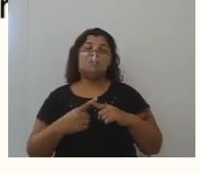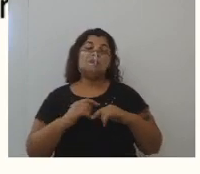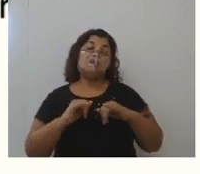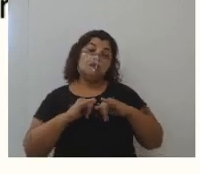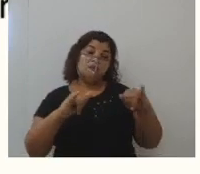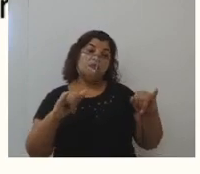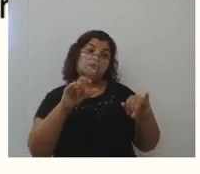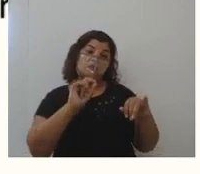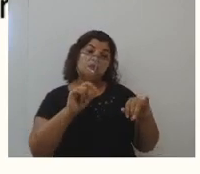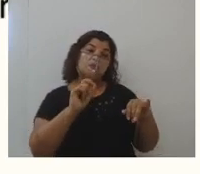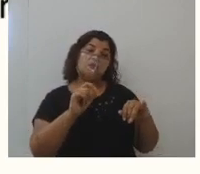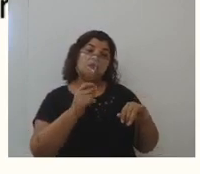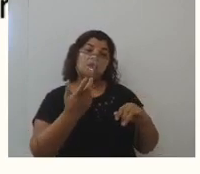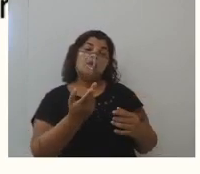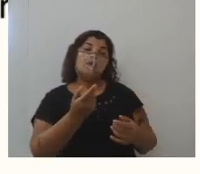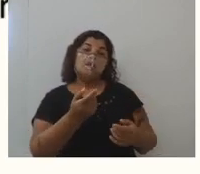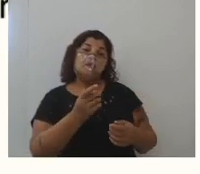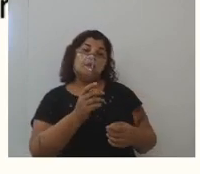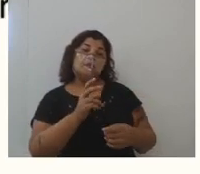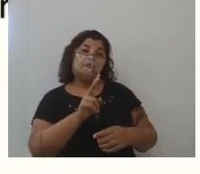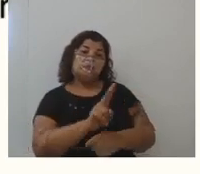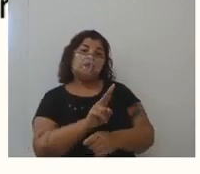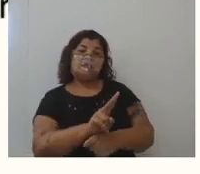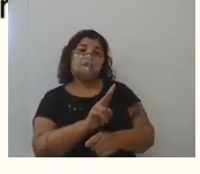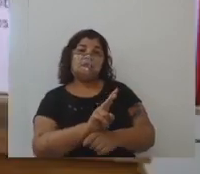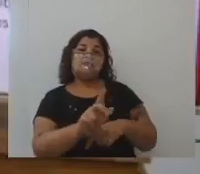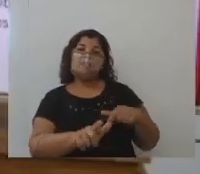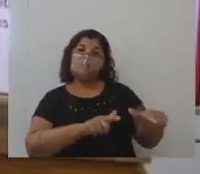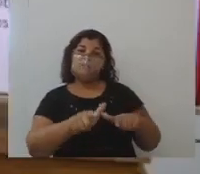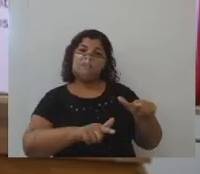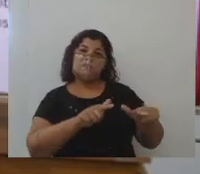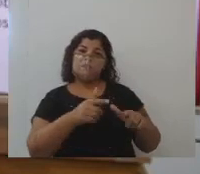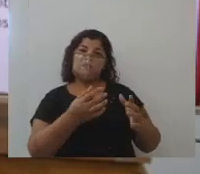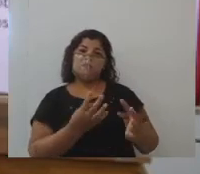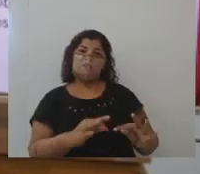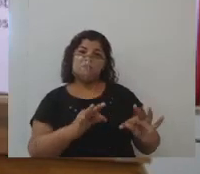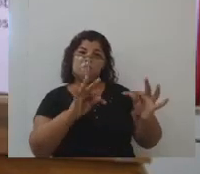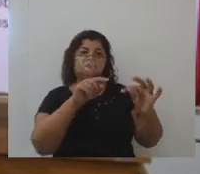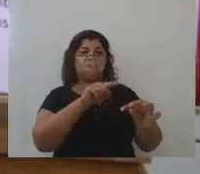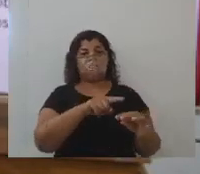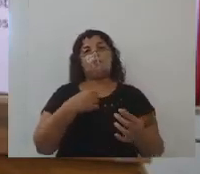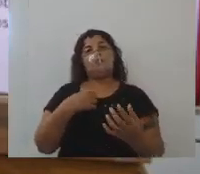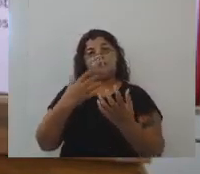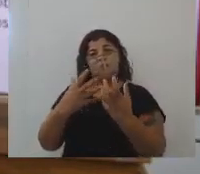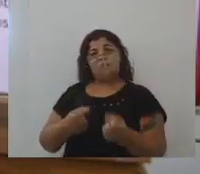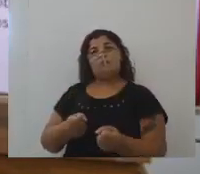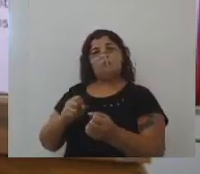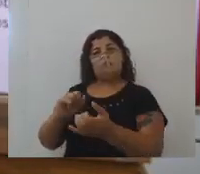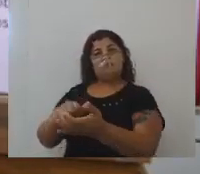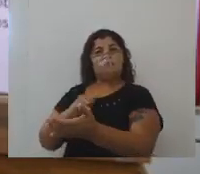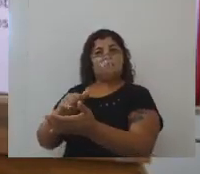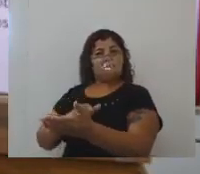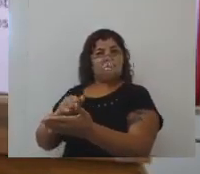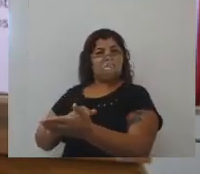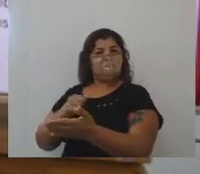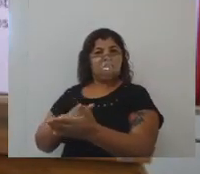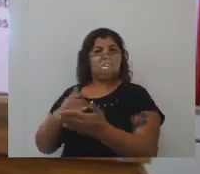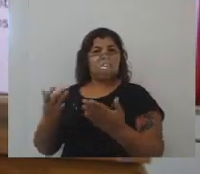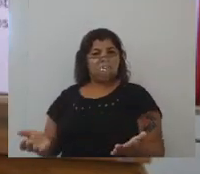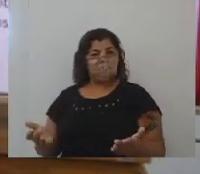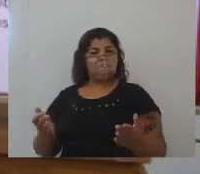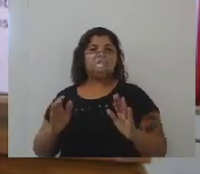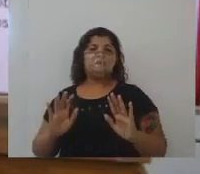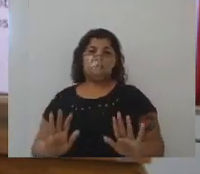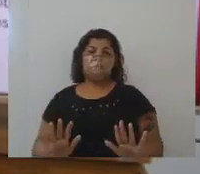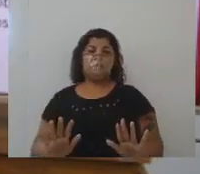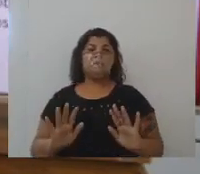objeto a prestação de serviços de tecnologia contratados pelos parceiros. Gente, isso é muito comum. Deixa eu vir para cá, para